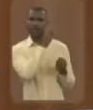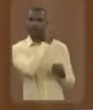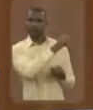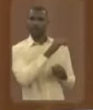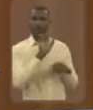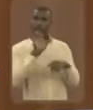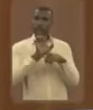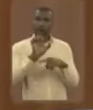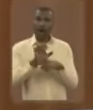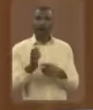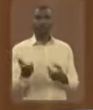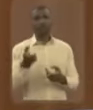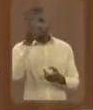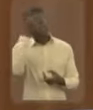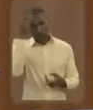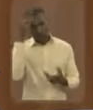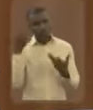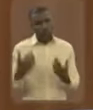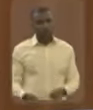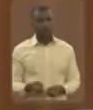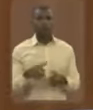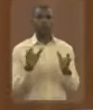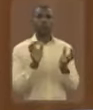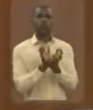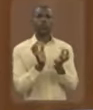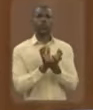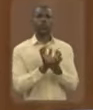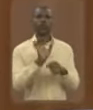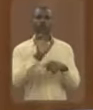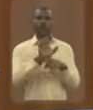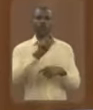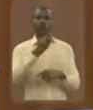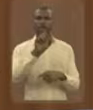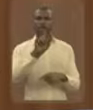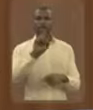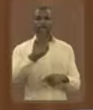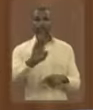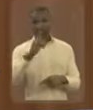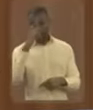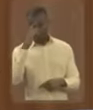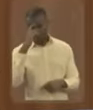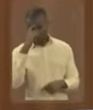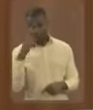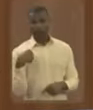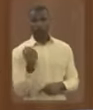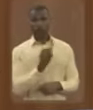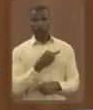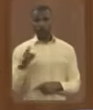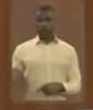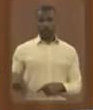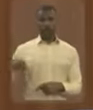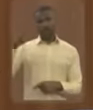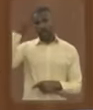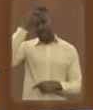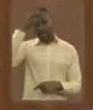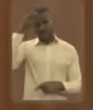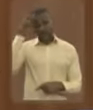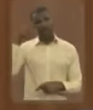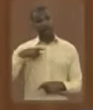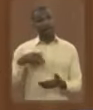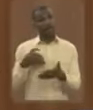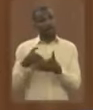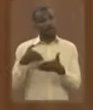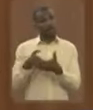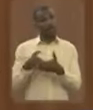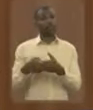papel né do governo do PSDB do governo geral do almen e a gente simplesmente o município tem limitações